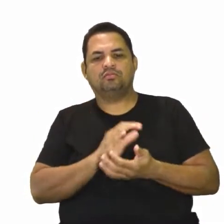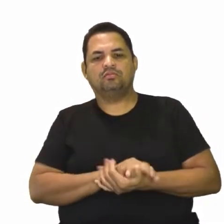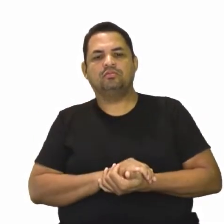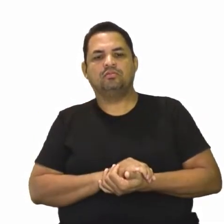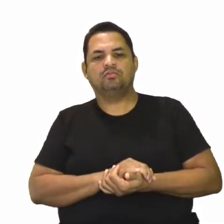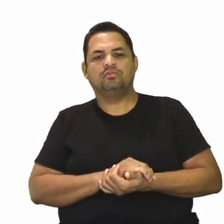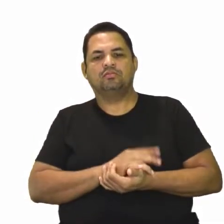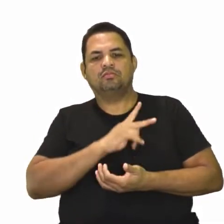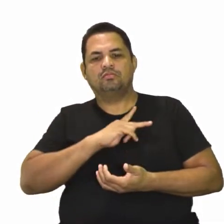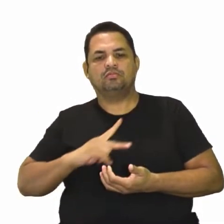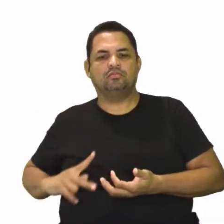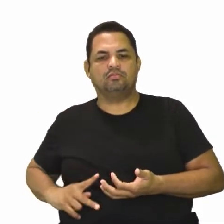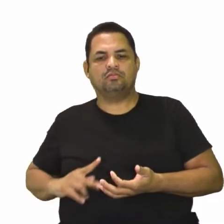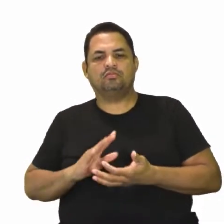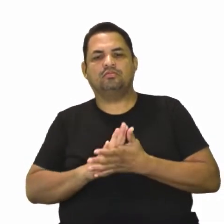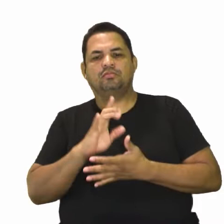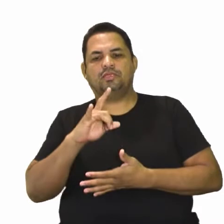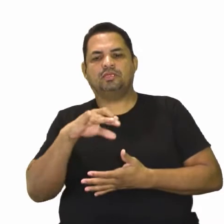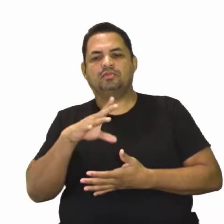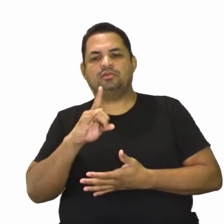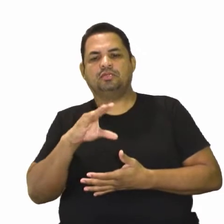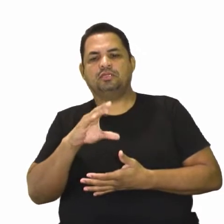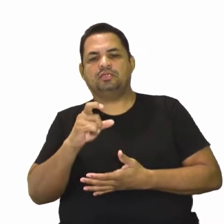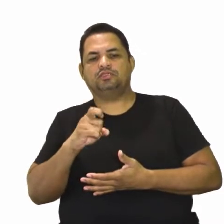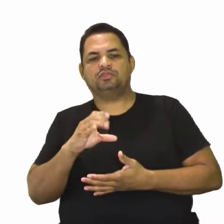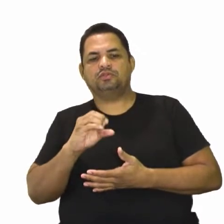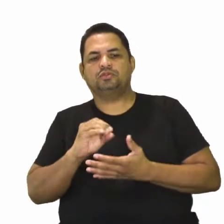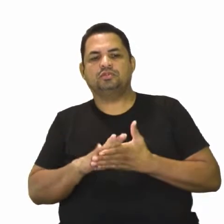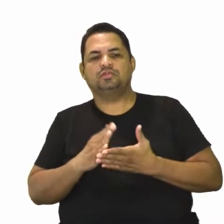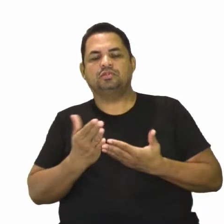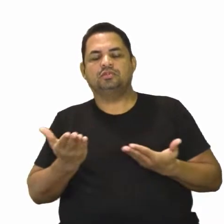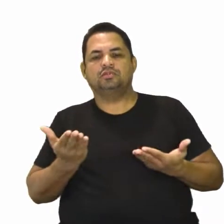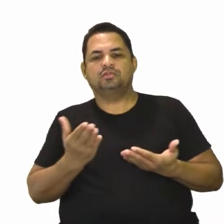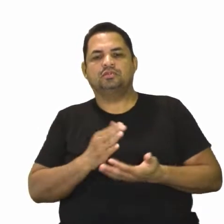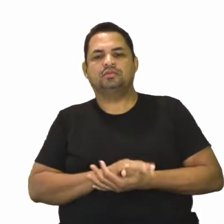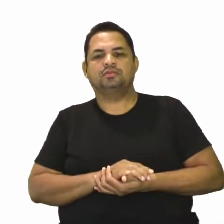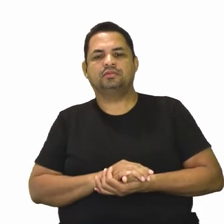vice-presidente civil Pedro de Aleixo. O Pedro